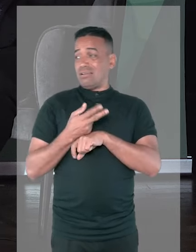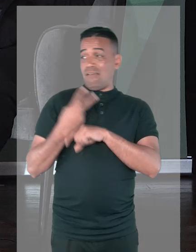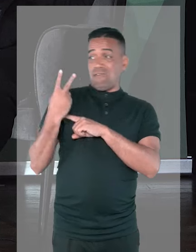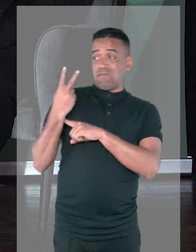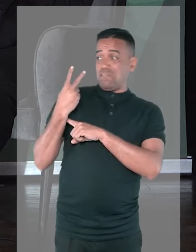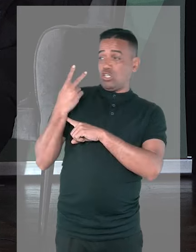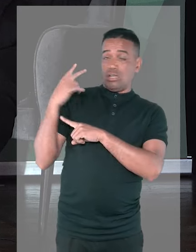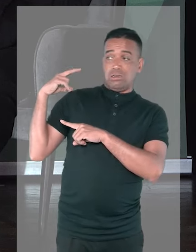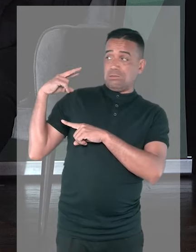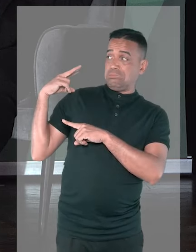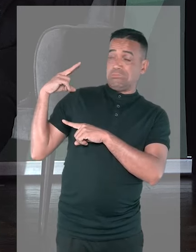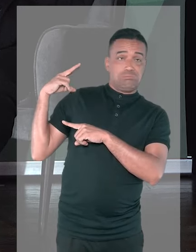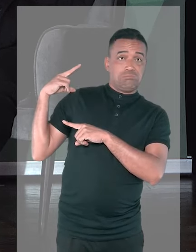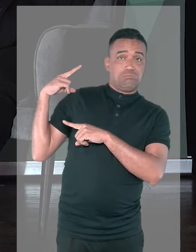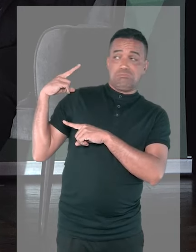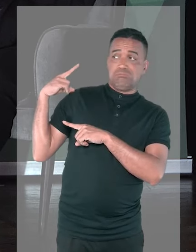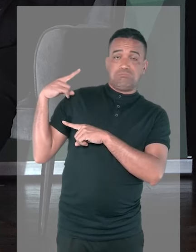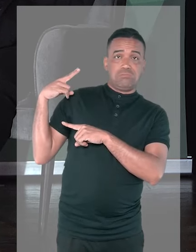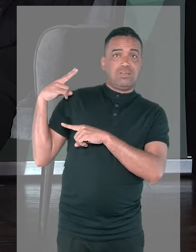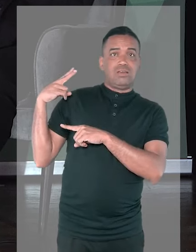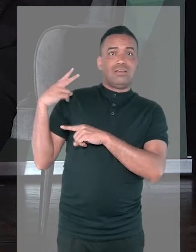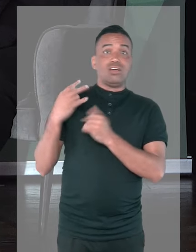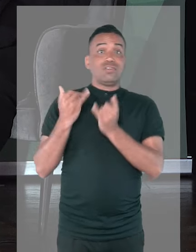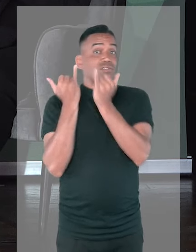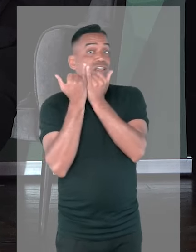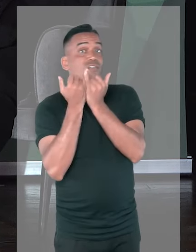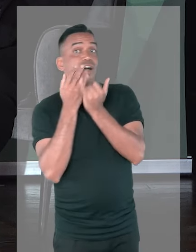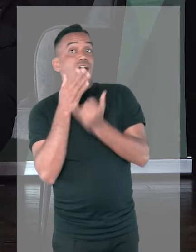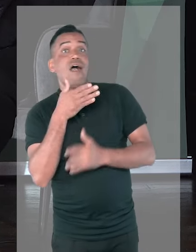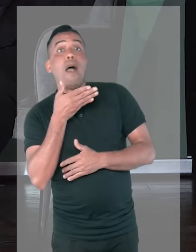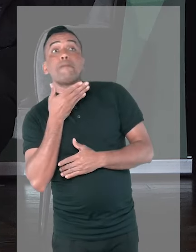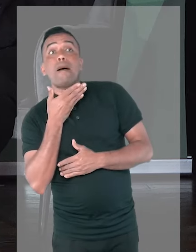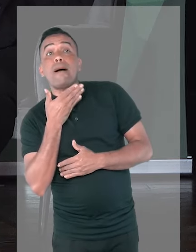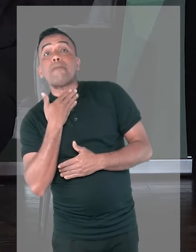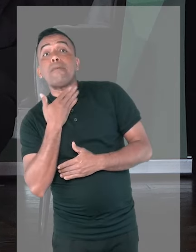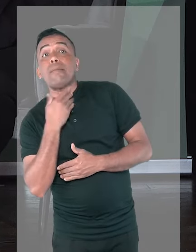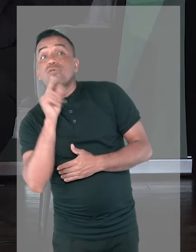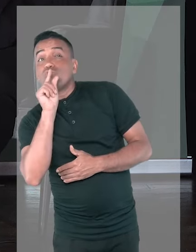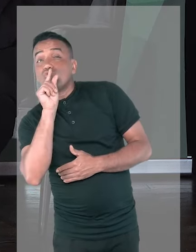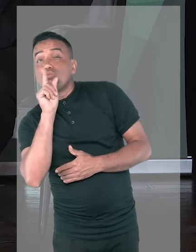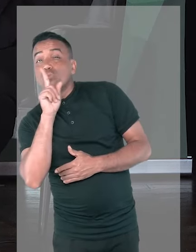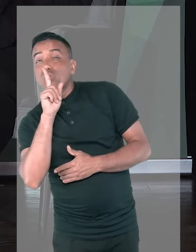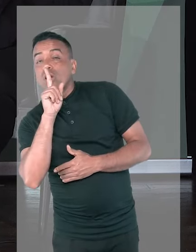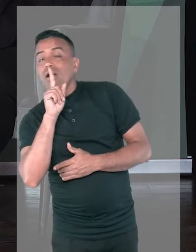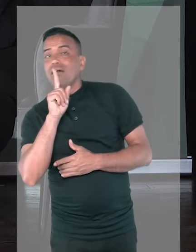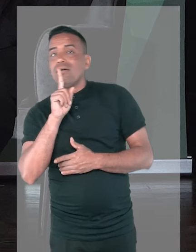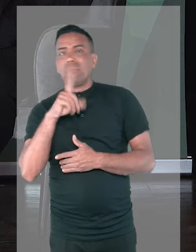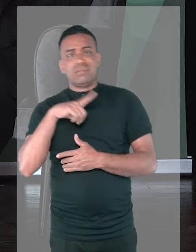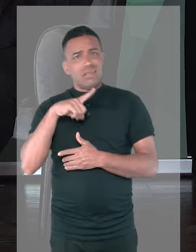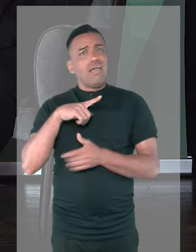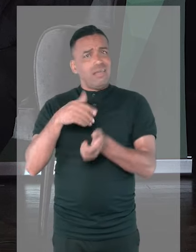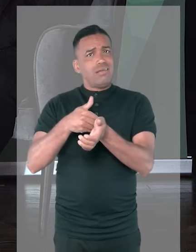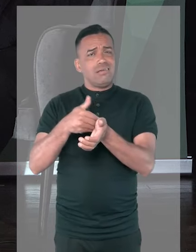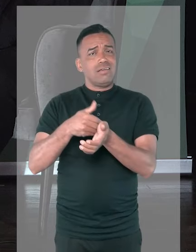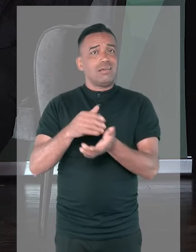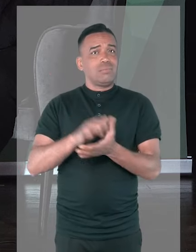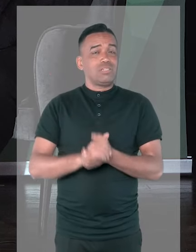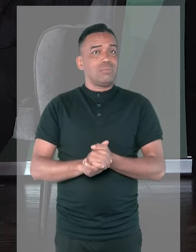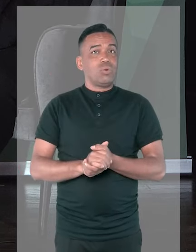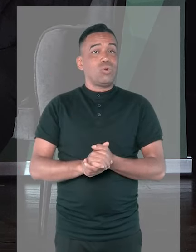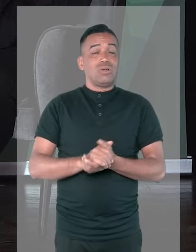ombro, não é? Coisas que você cochicha, e, na verdade, tem. Porque esses números, a inteligência